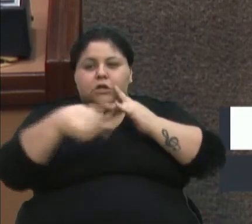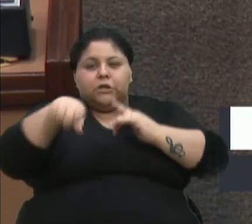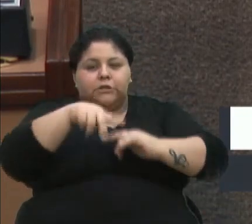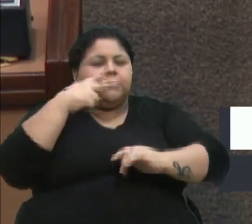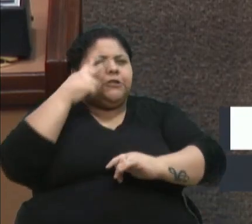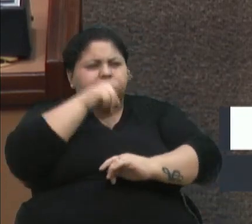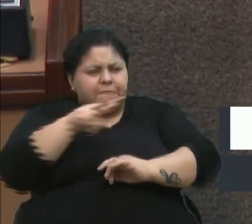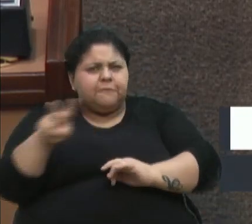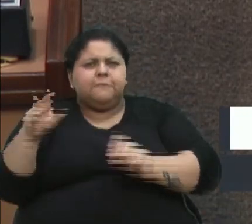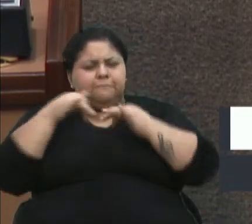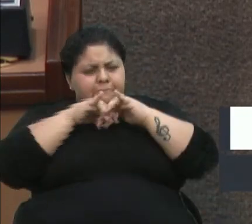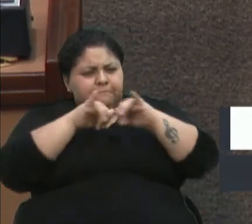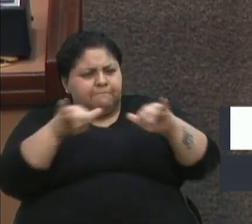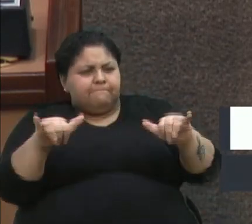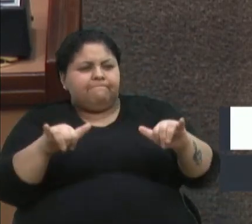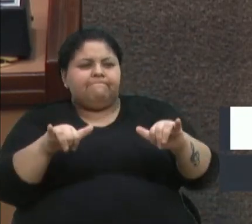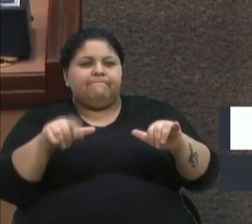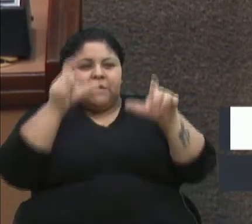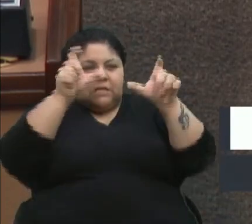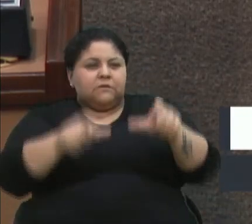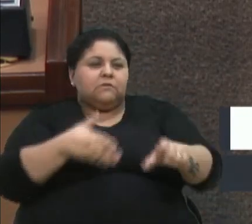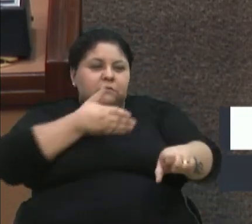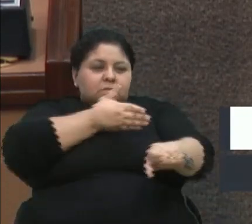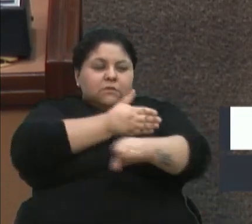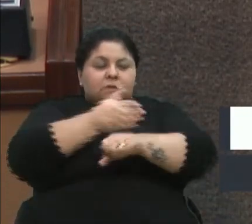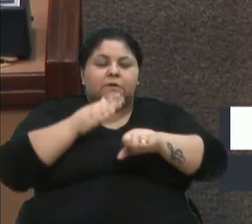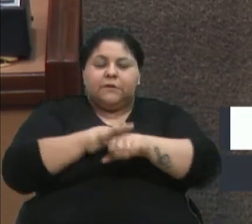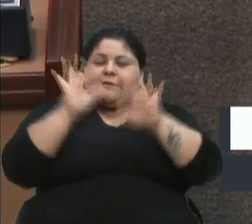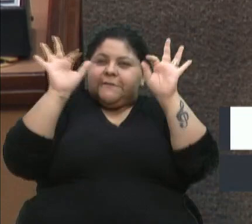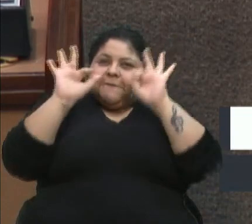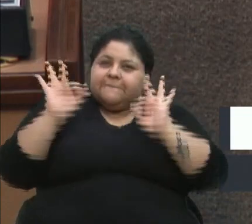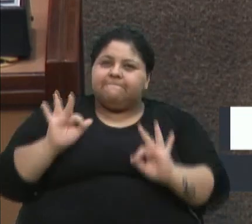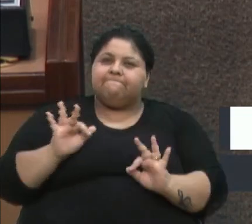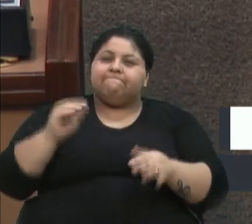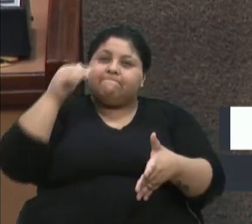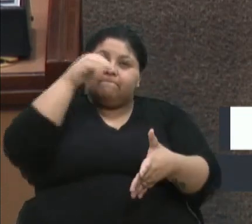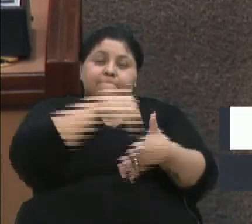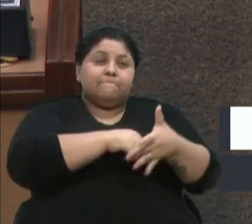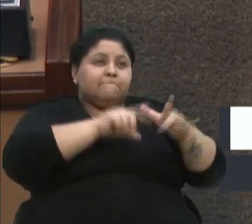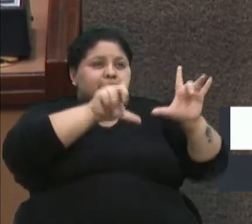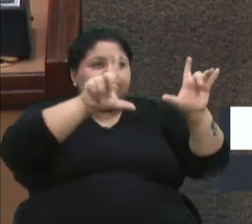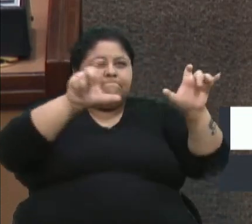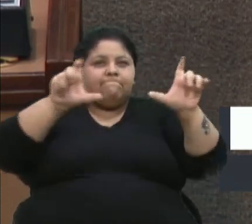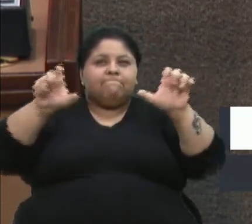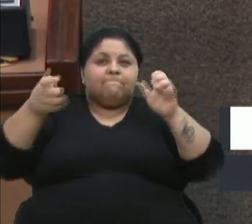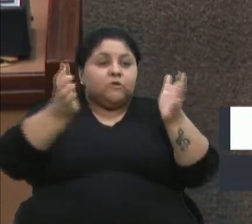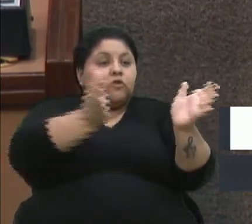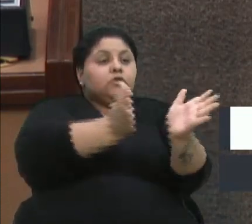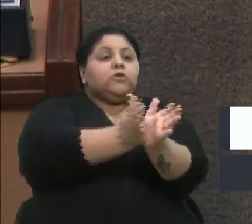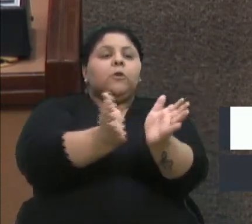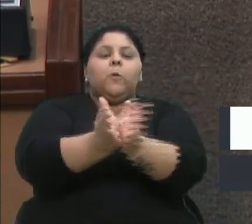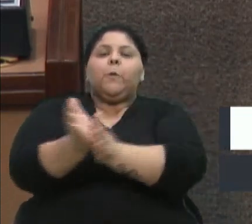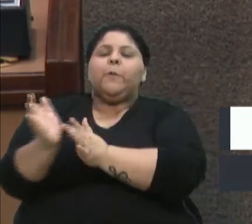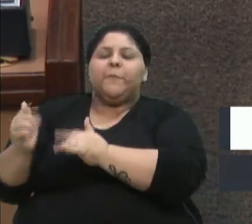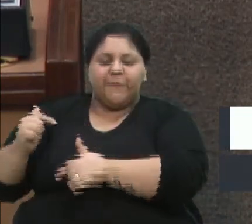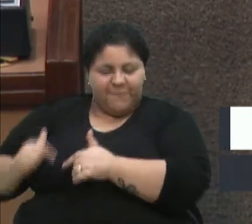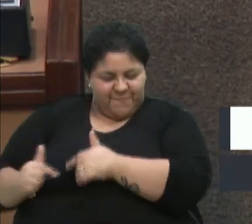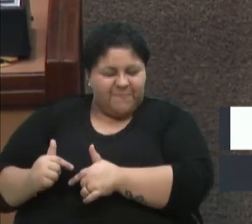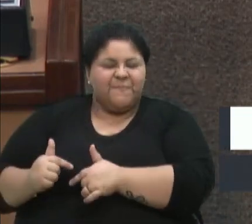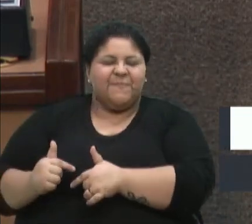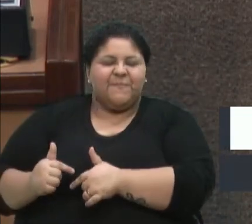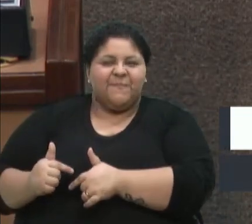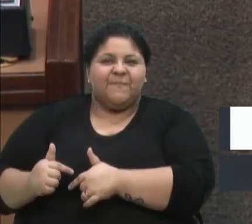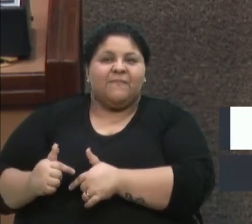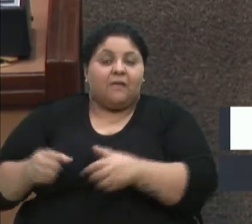repercussão disso. As pessoas participando com alegria, né, colocando suas fotos, as suas equipes. Então, realmente é um